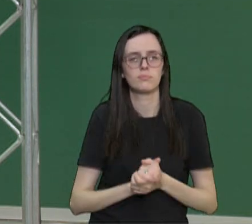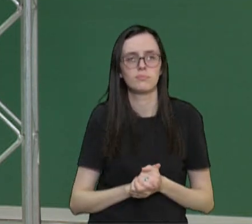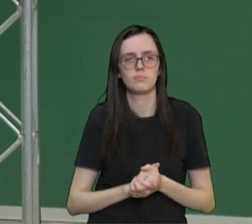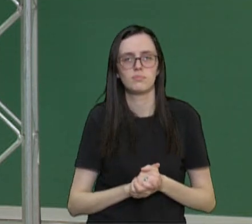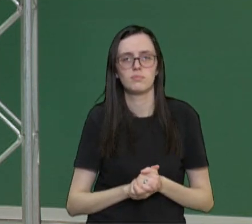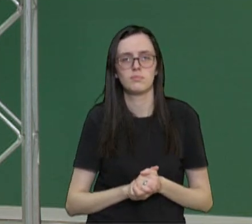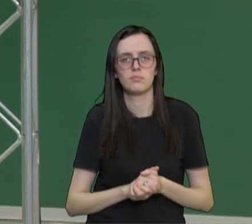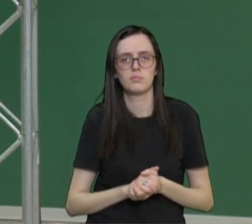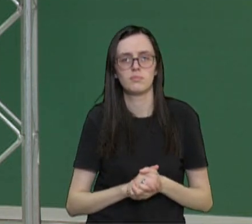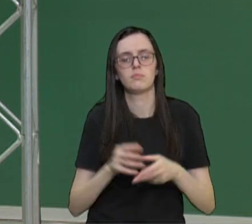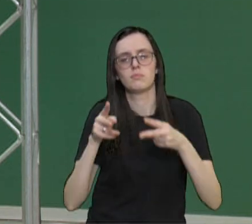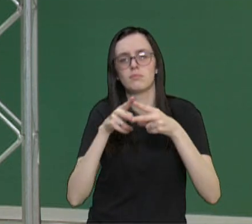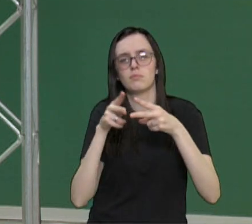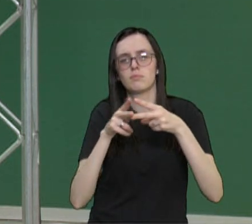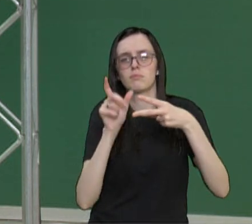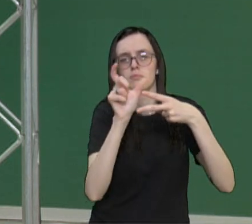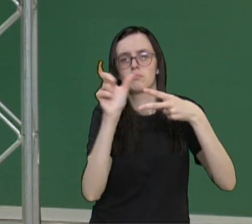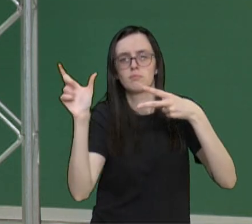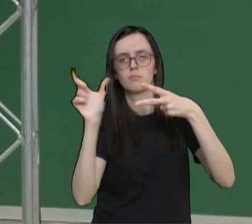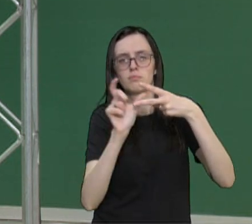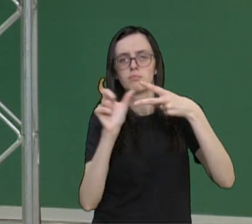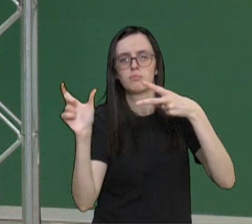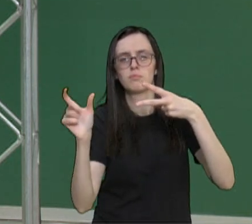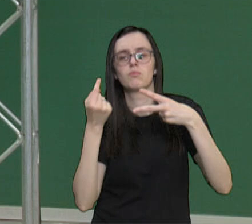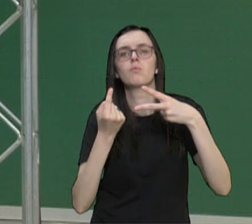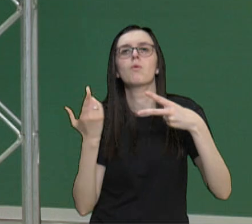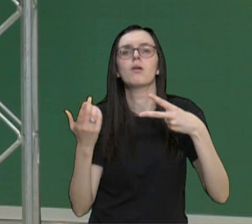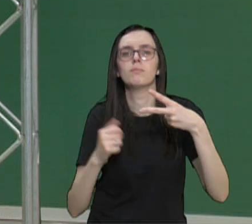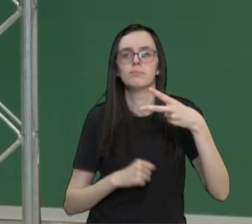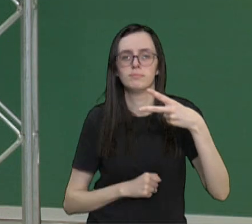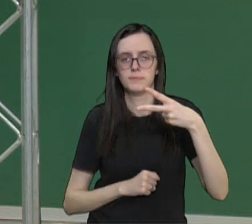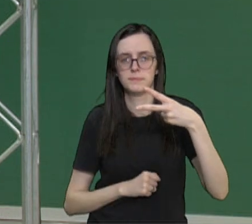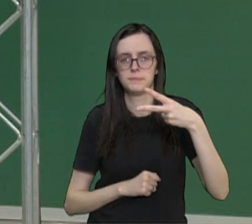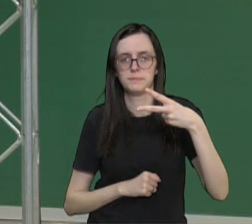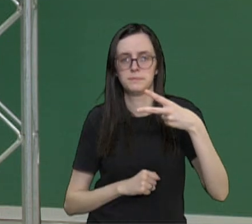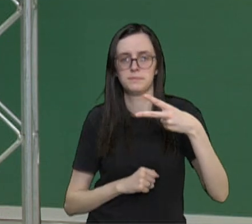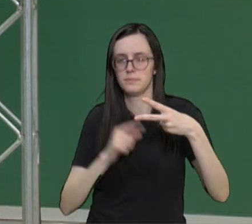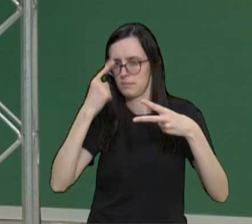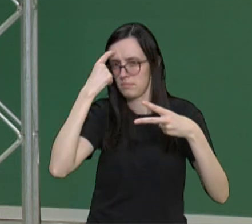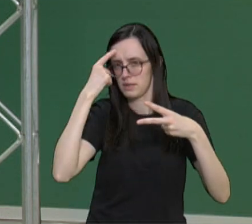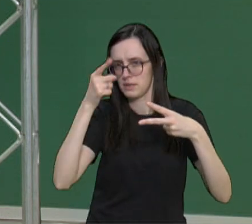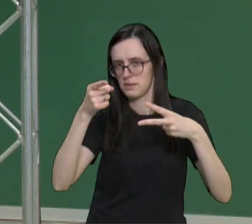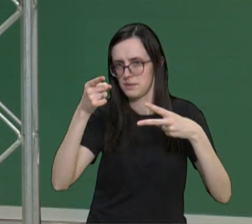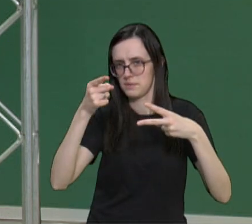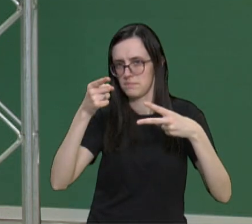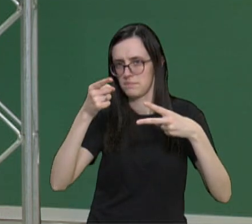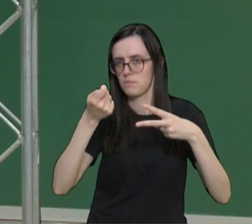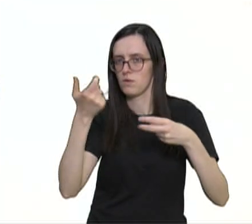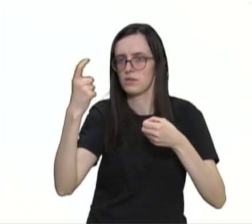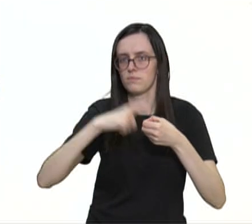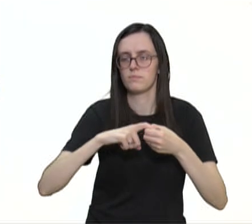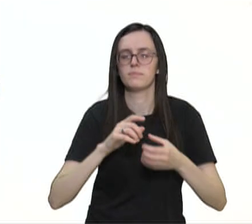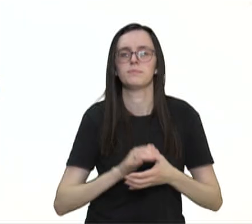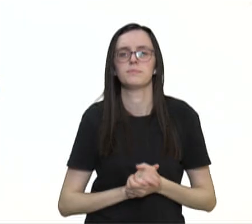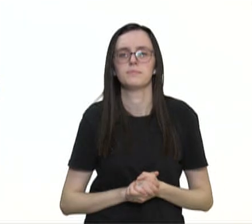Renascimento e maneirismo? Barroco e maneirismo? Quer pensar? Já voltamos.